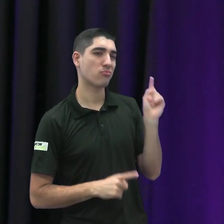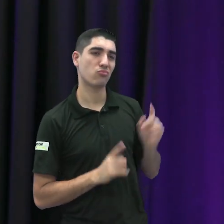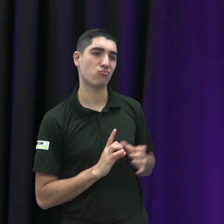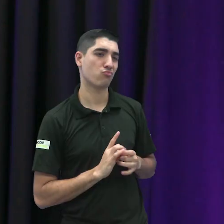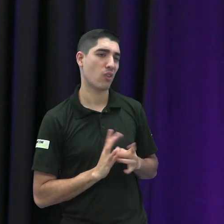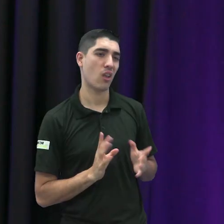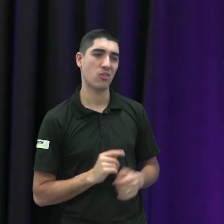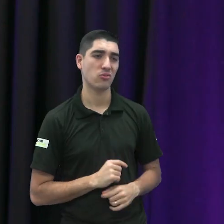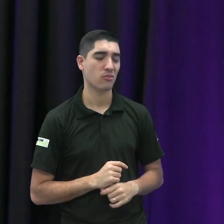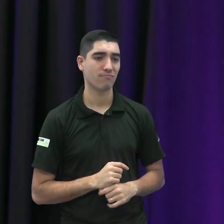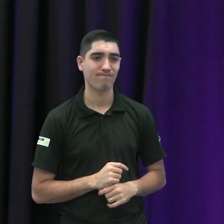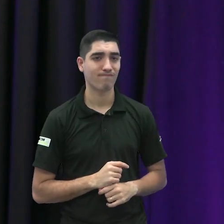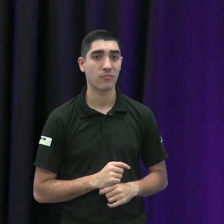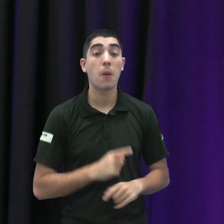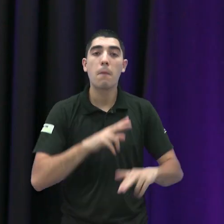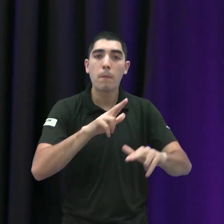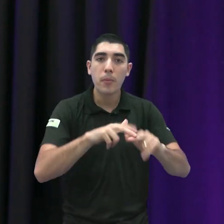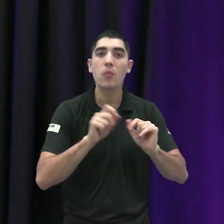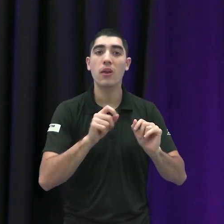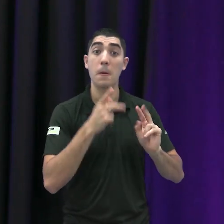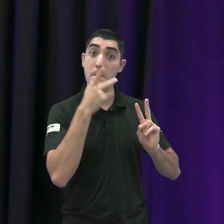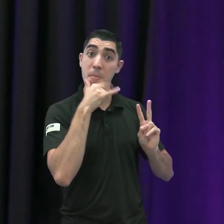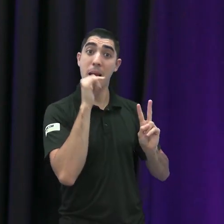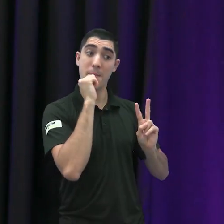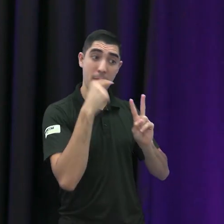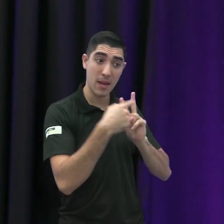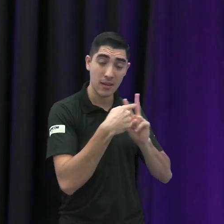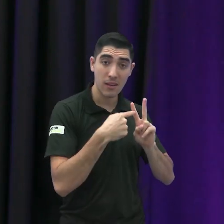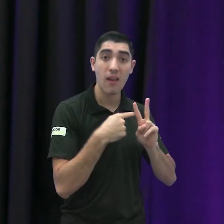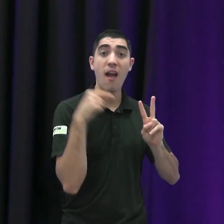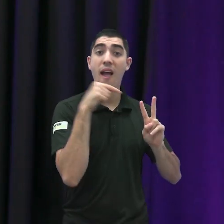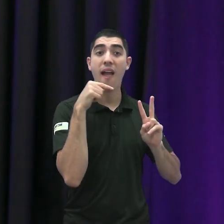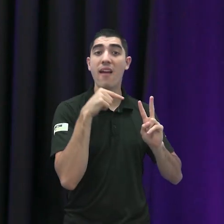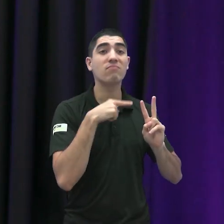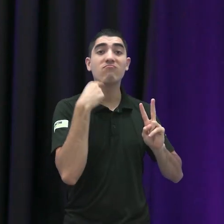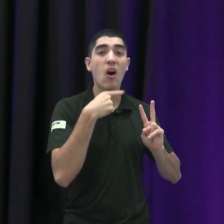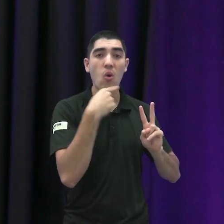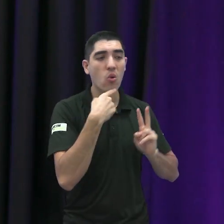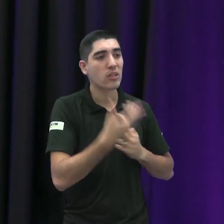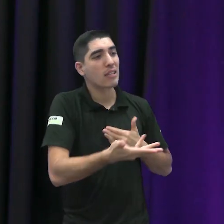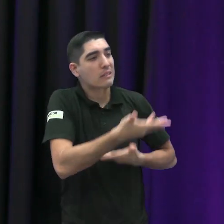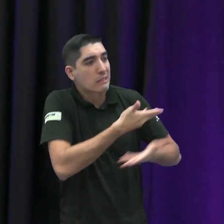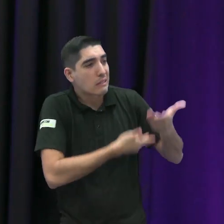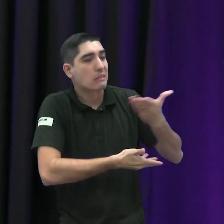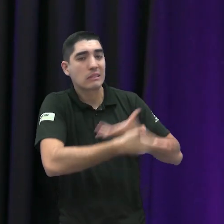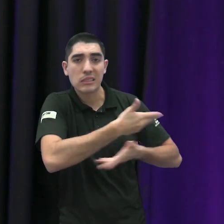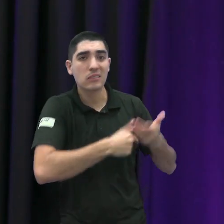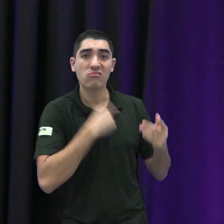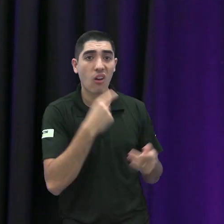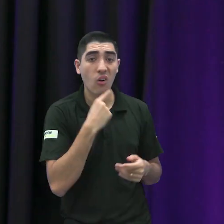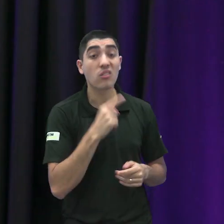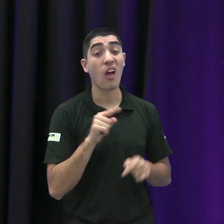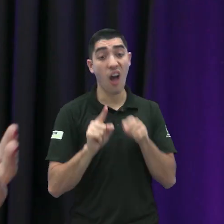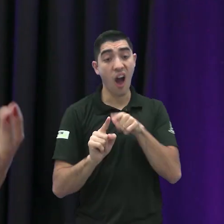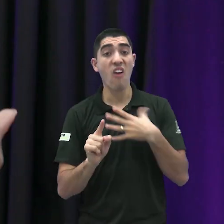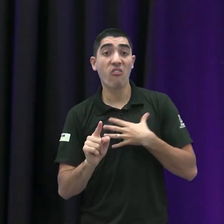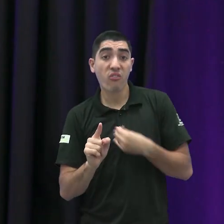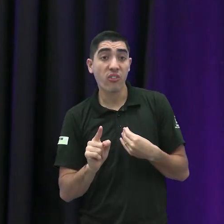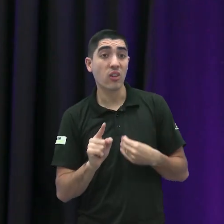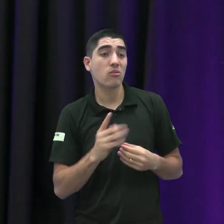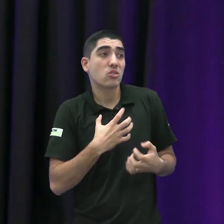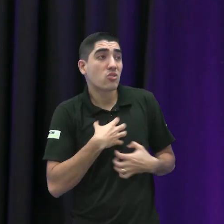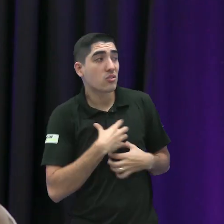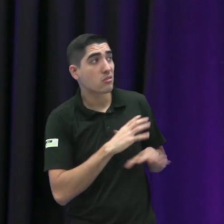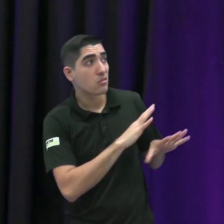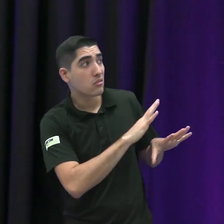autorização dos pais para isso. Porque, às vezes, por algumas questões, os pais têm dificuldade de se relacionar com a turma, os